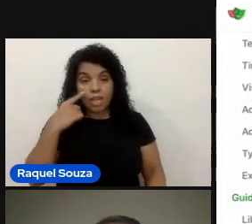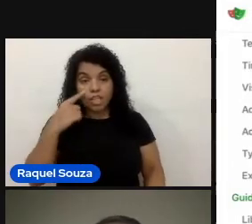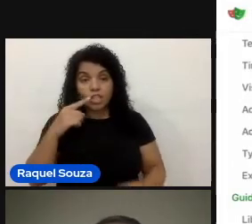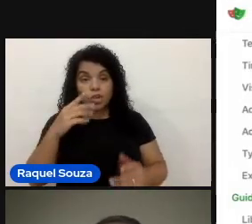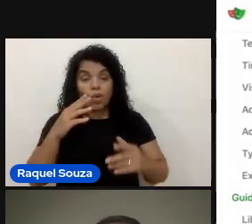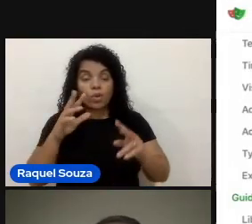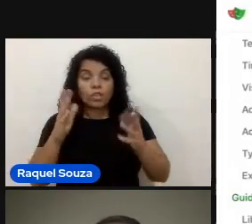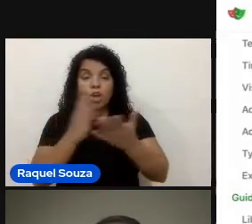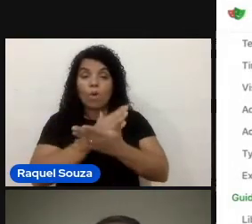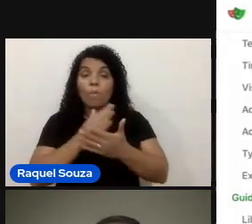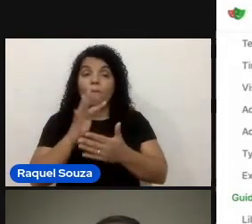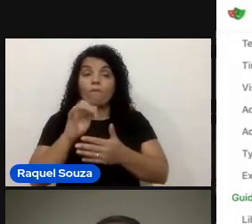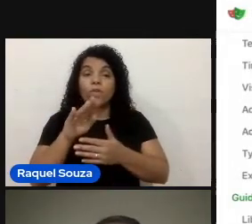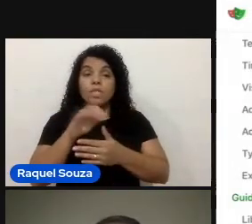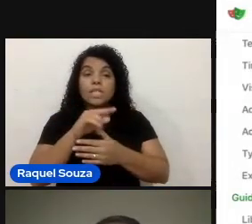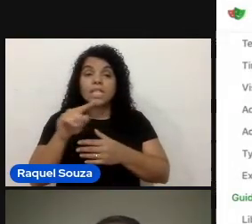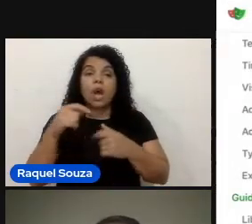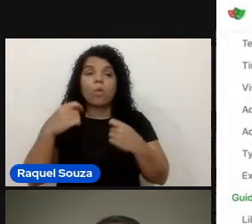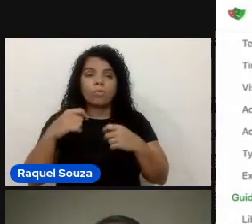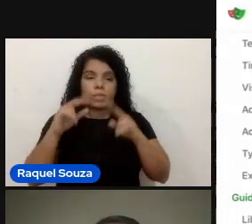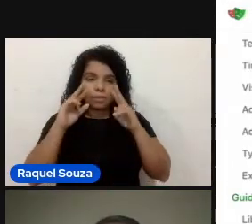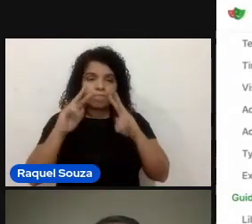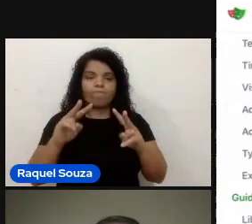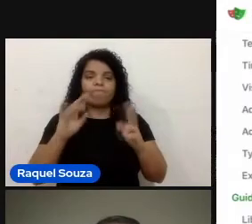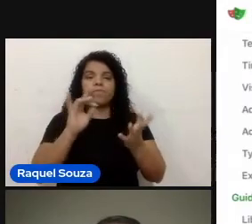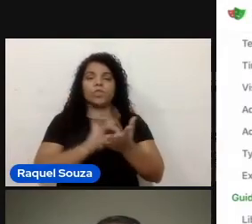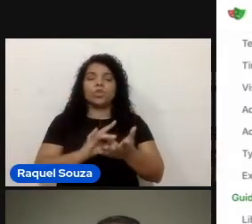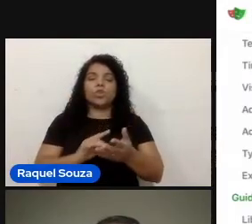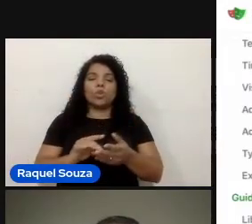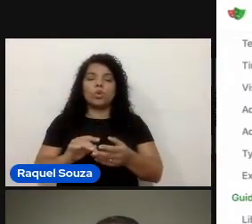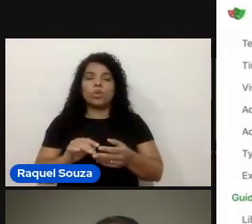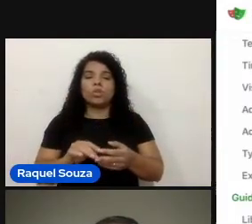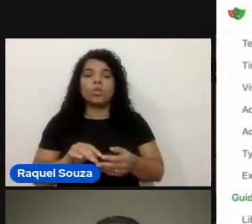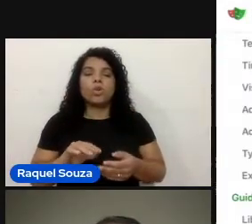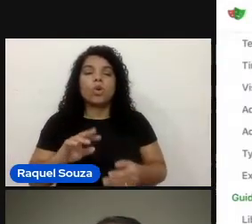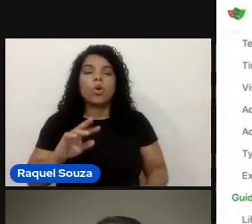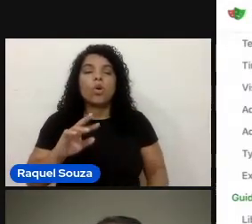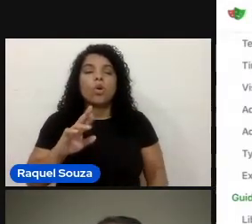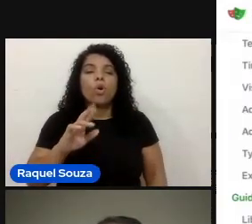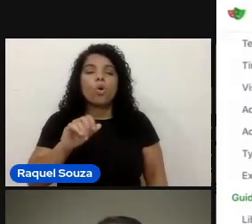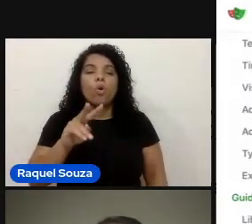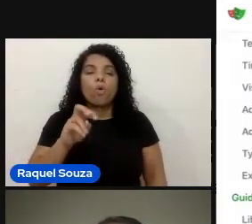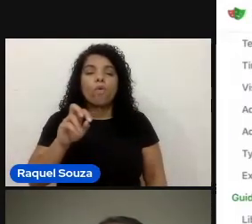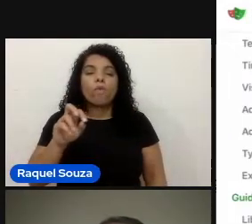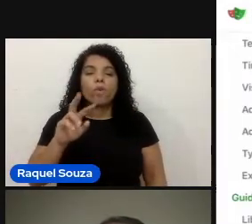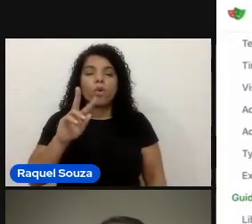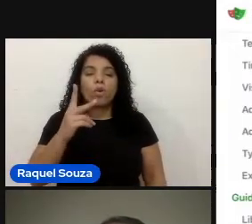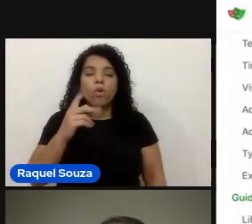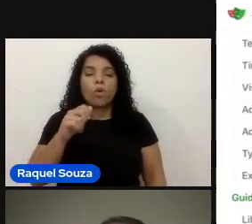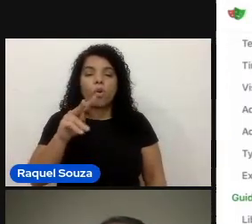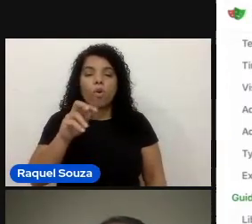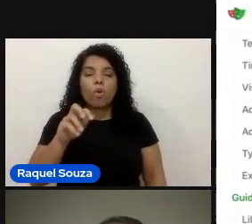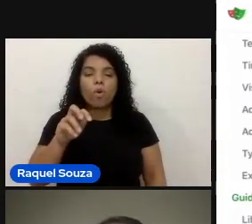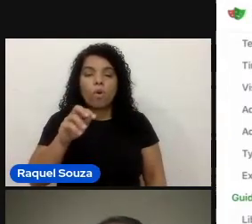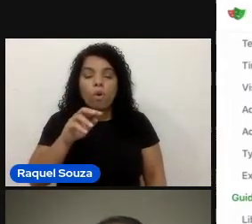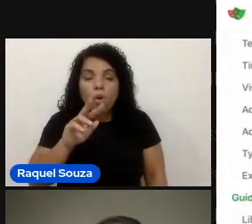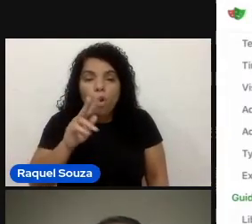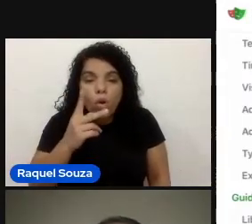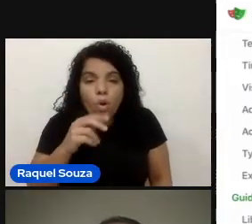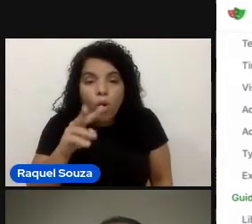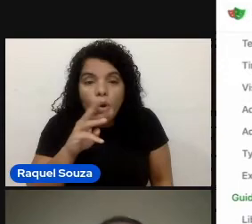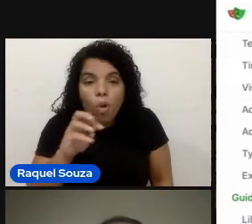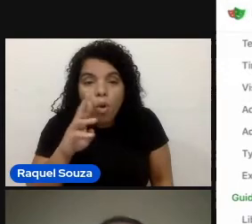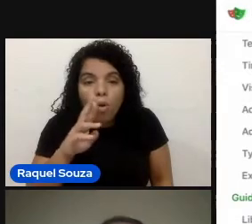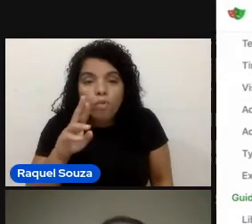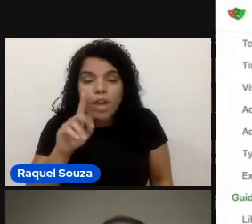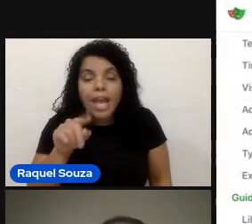por exemplo, o hover, não necessariamente ele espera o elemento estar enabled, então